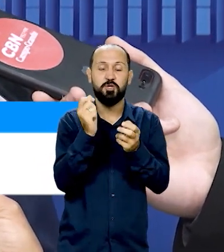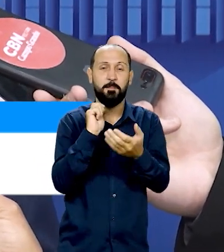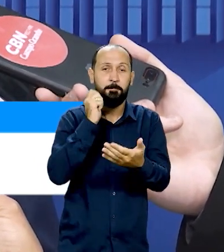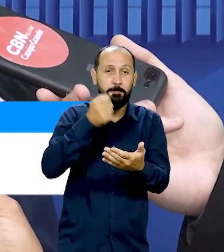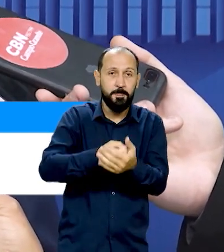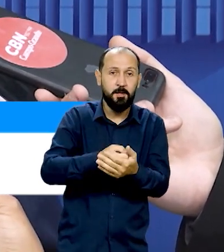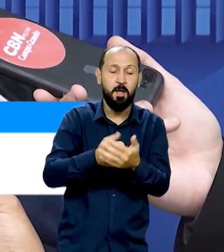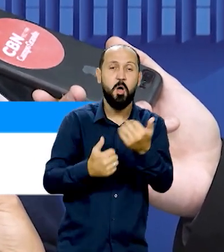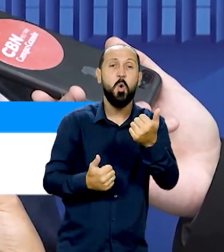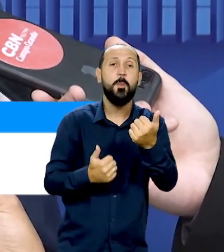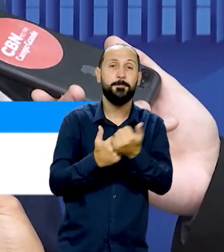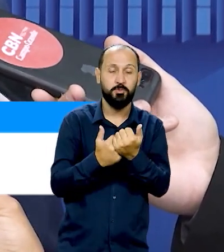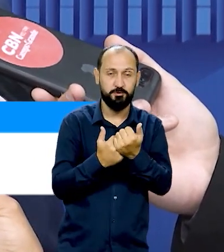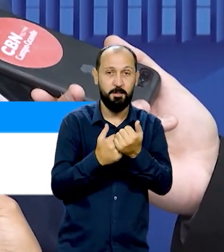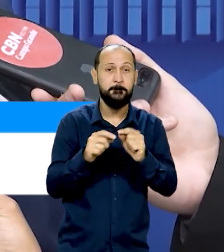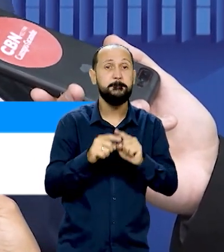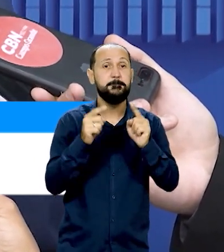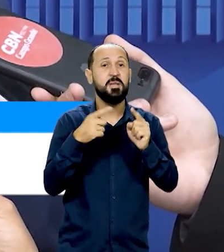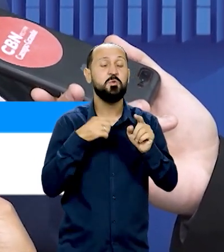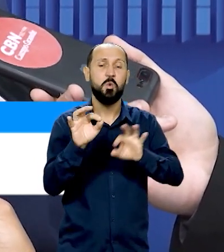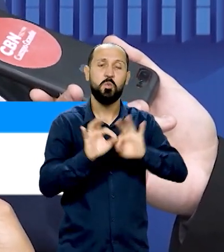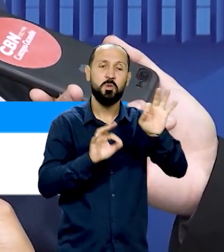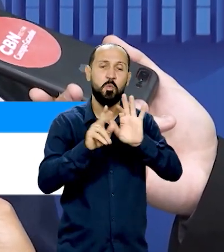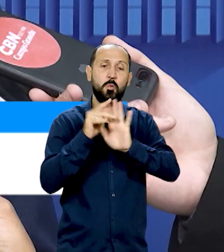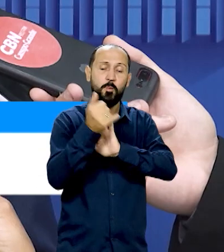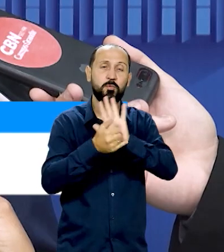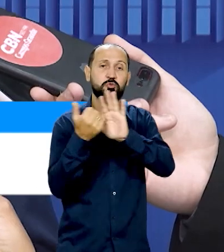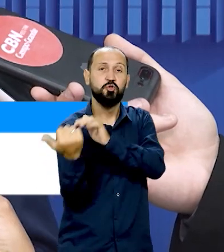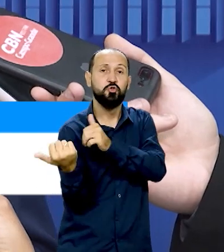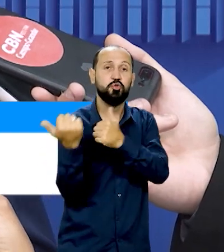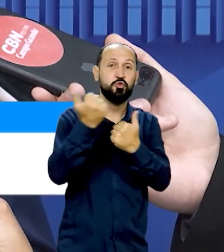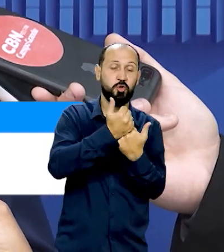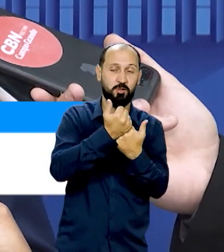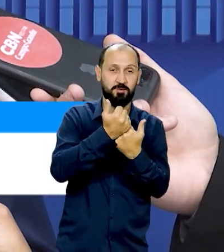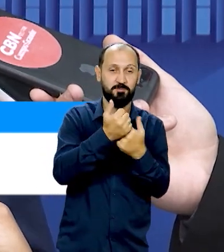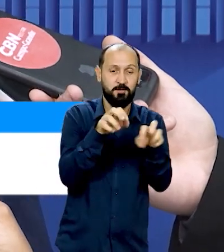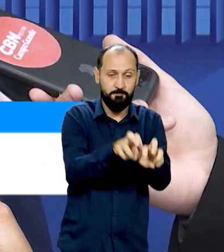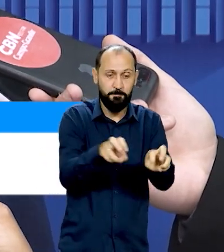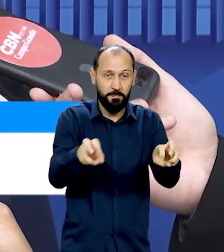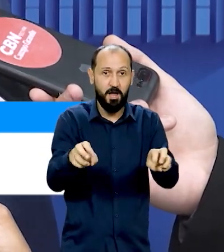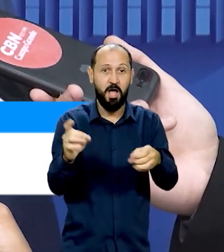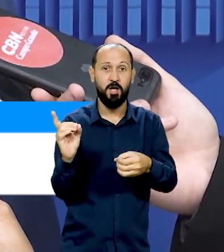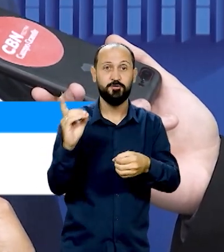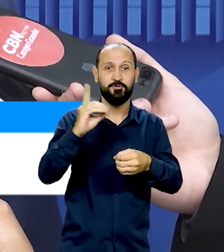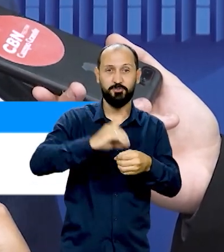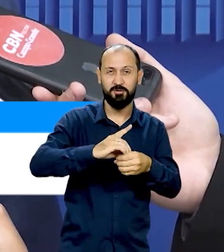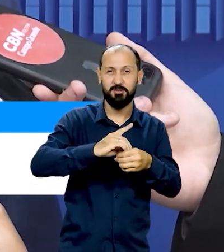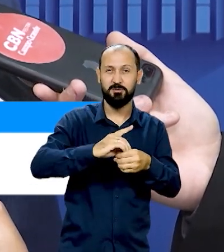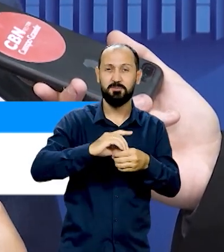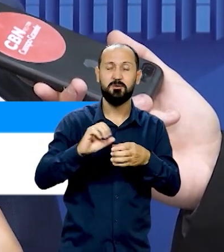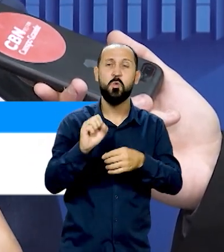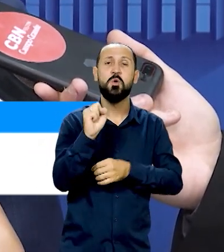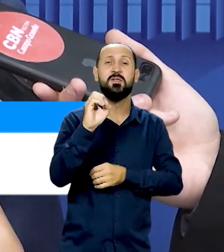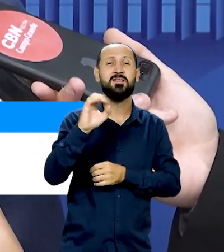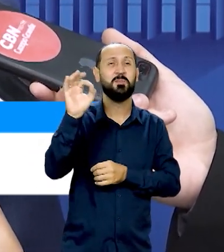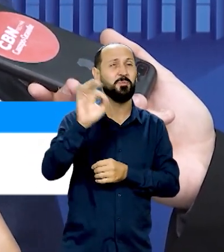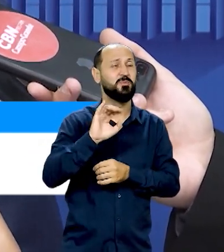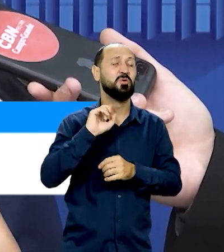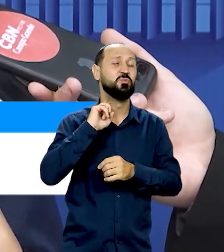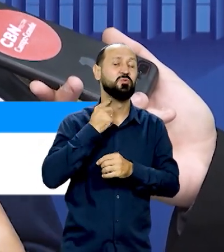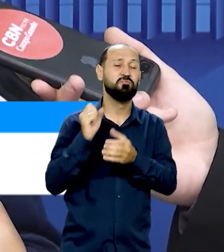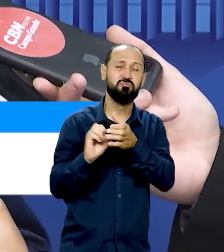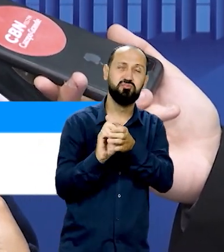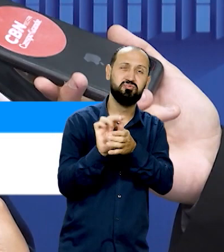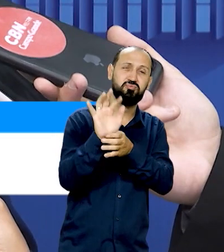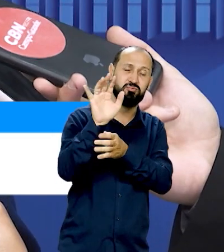de dar o subsídio, mas fazer um programa de substituição da frota a diesel, que polui 80%